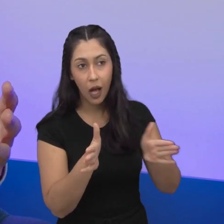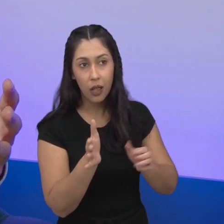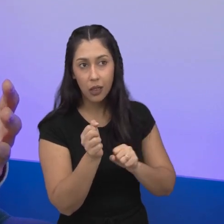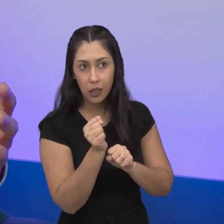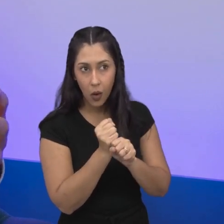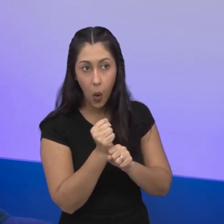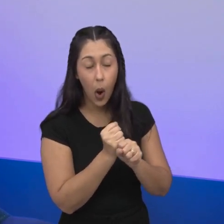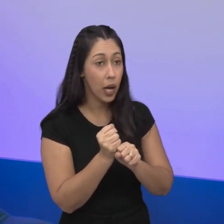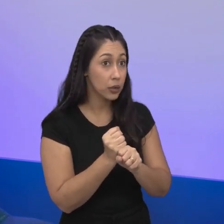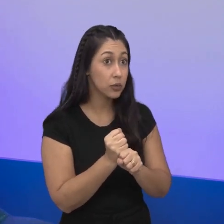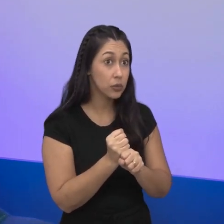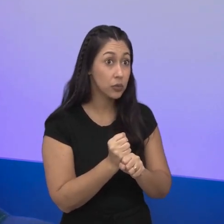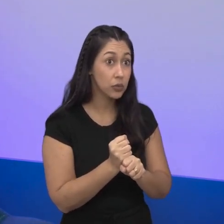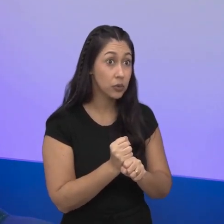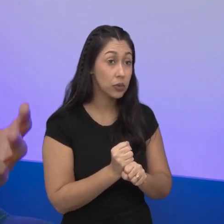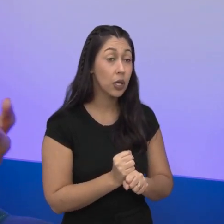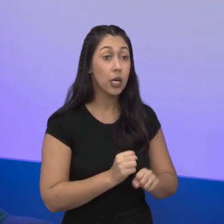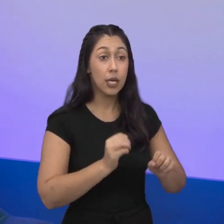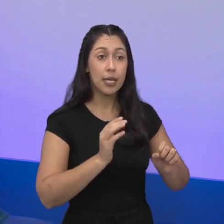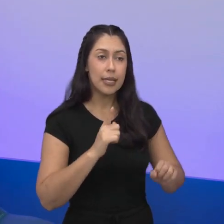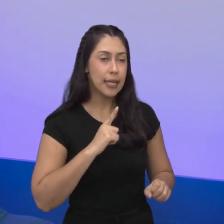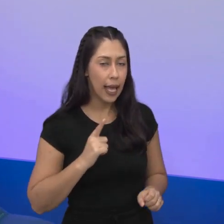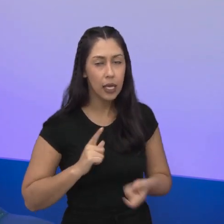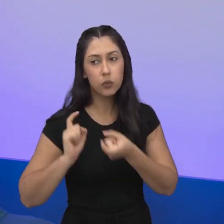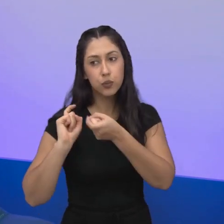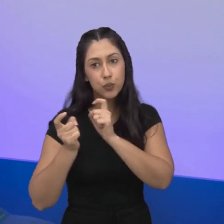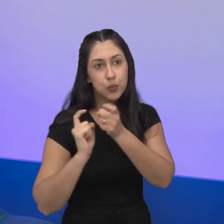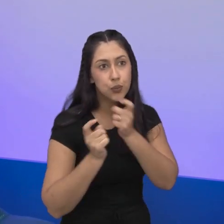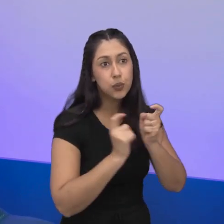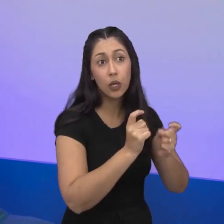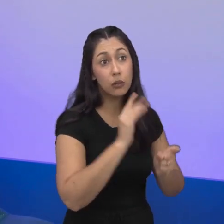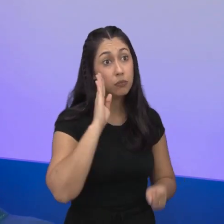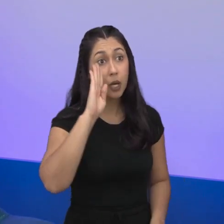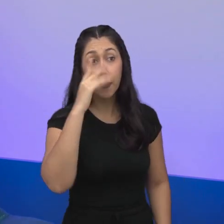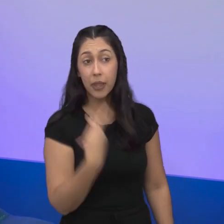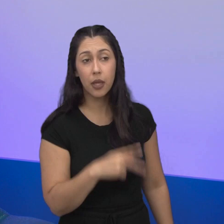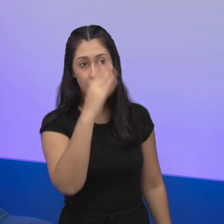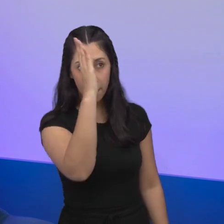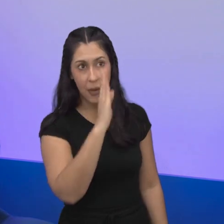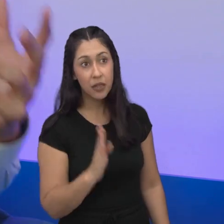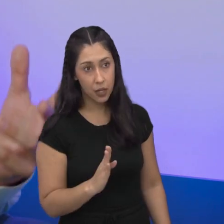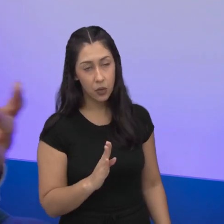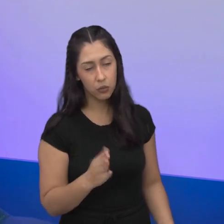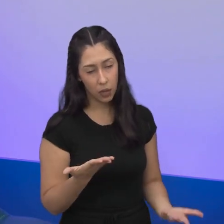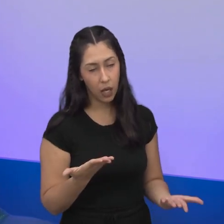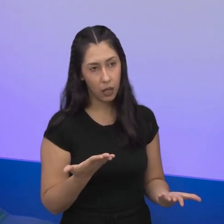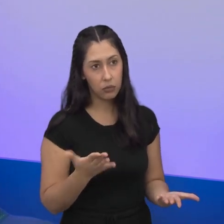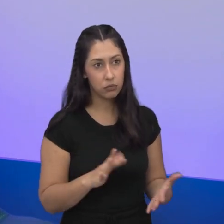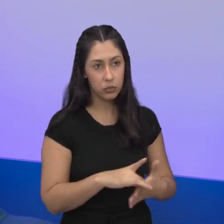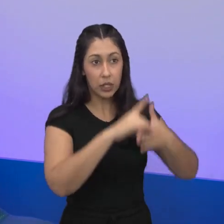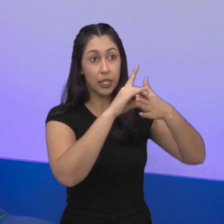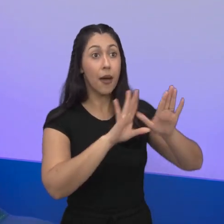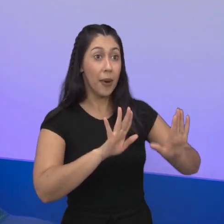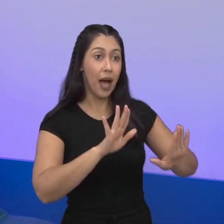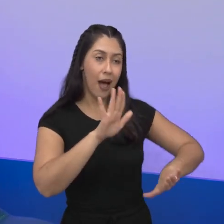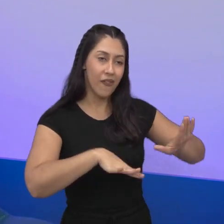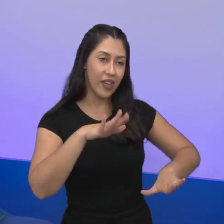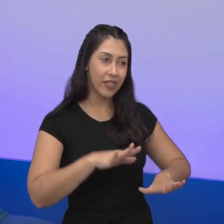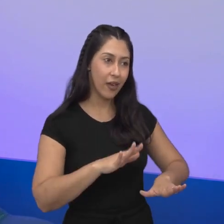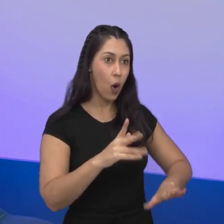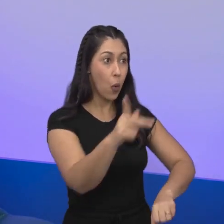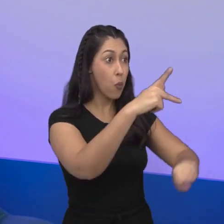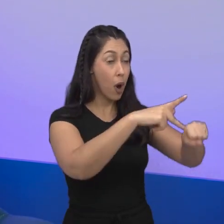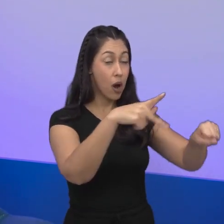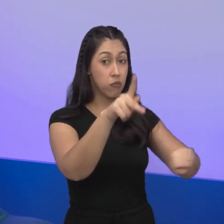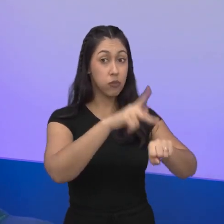ano, são feitas várias reuniões, principalmente no país sede, mas algumas também podem acontecer em outros, para